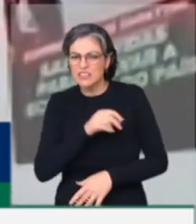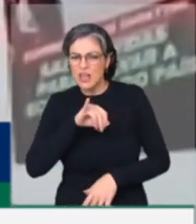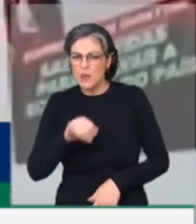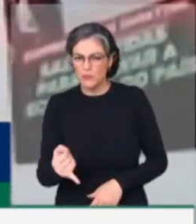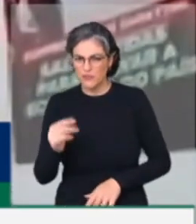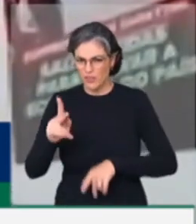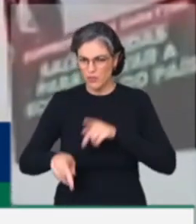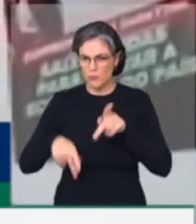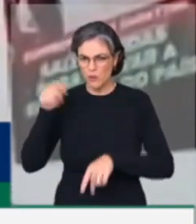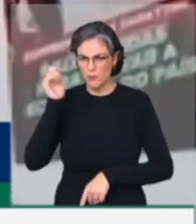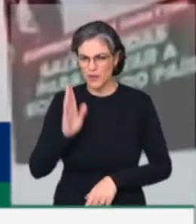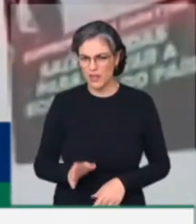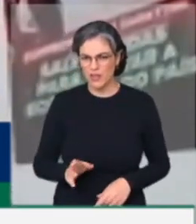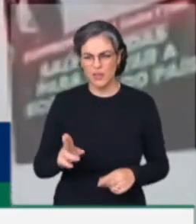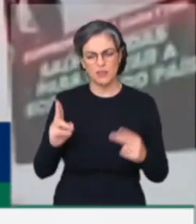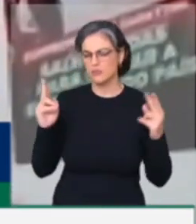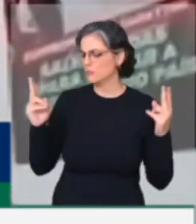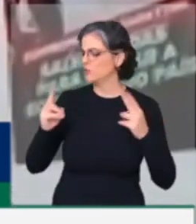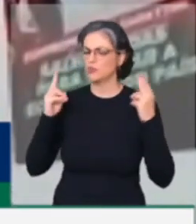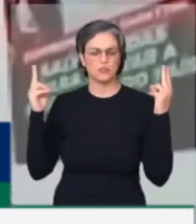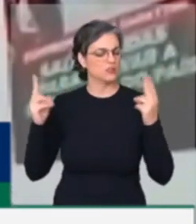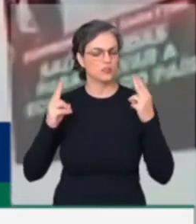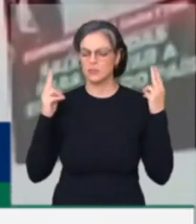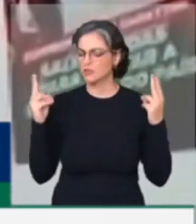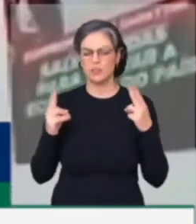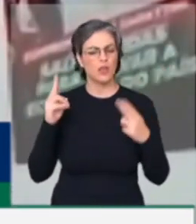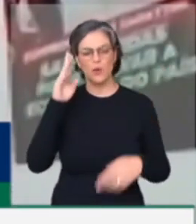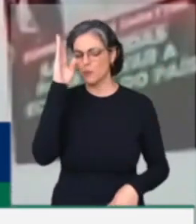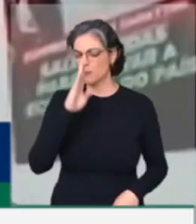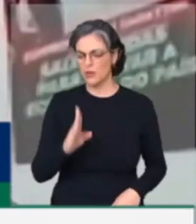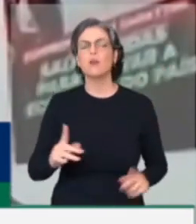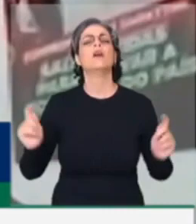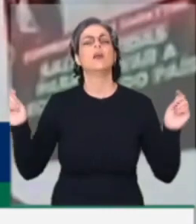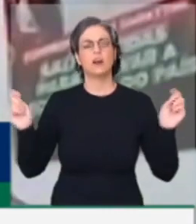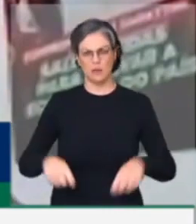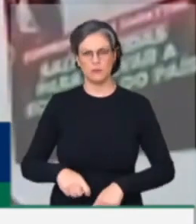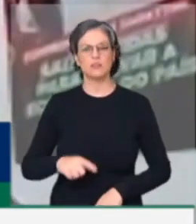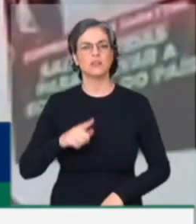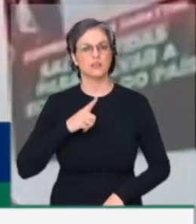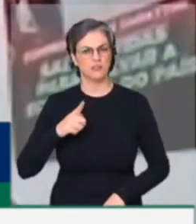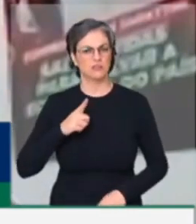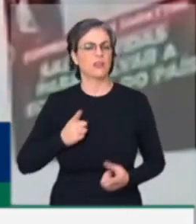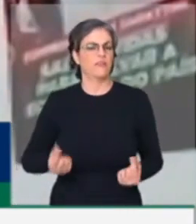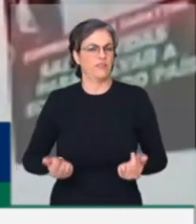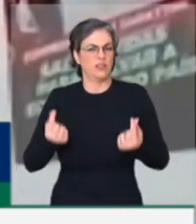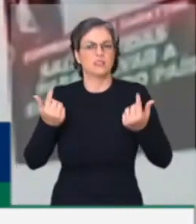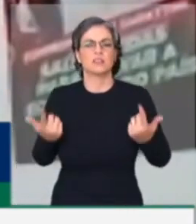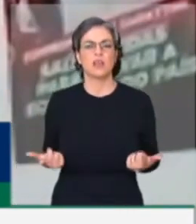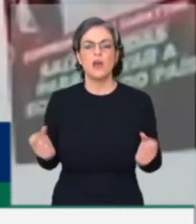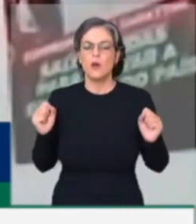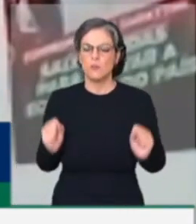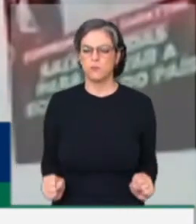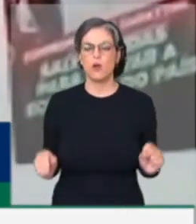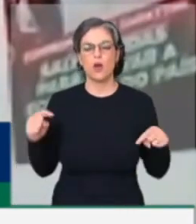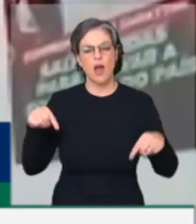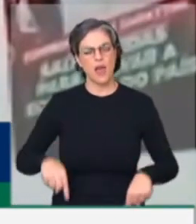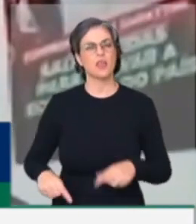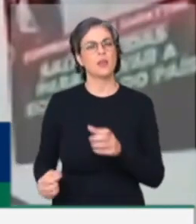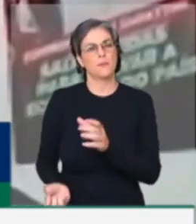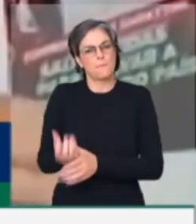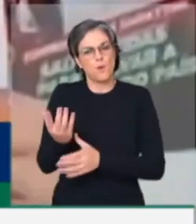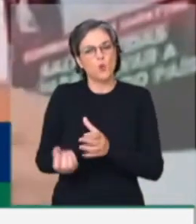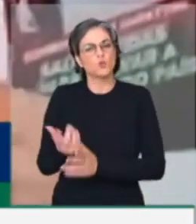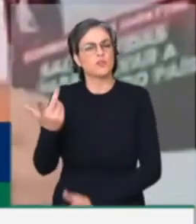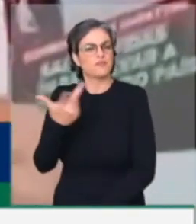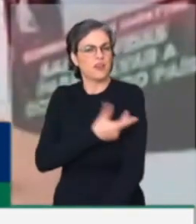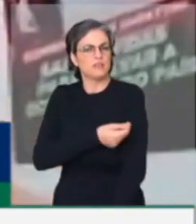brasileiro? Não é possível, nós somos uma economia potente, nós podemos produzir nossas vacinas aqui.